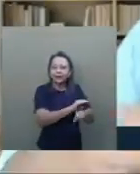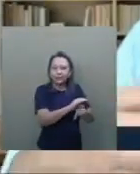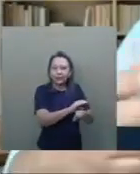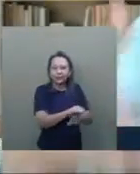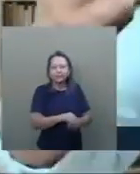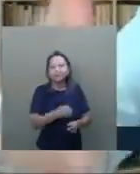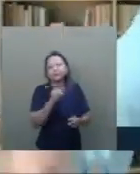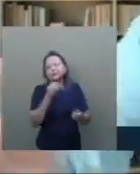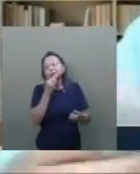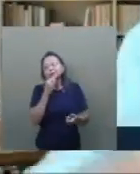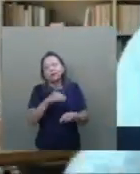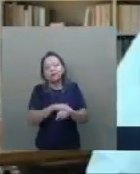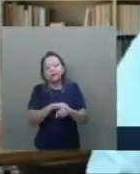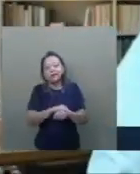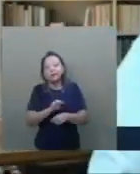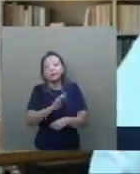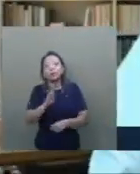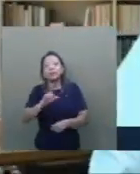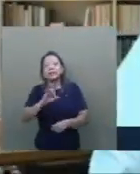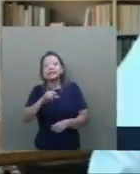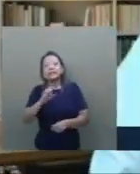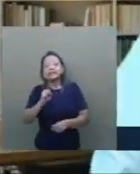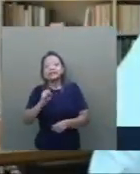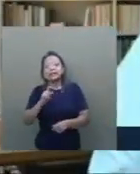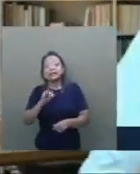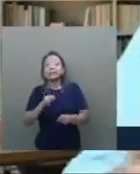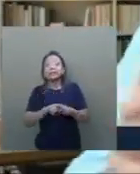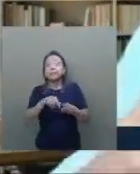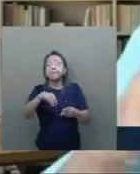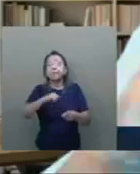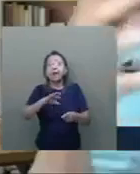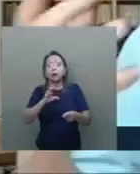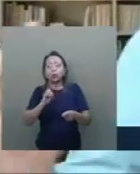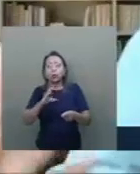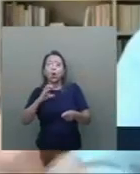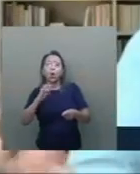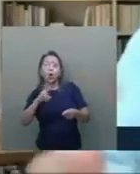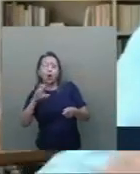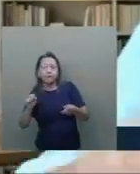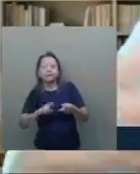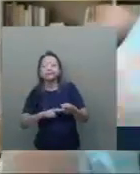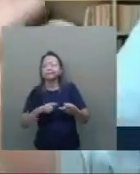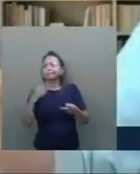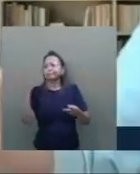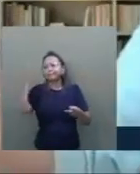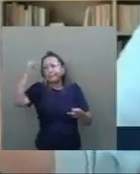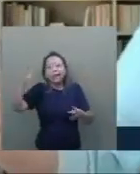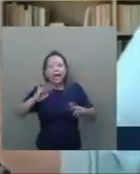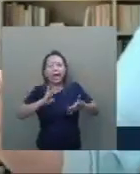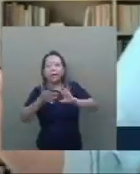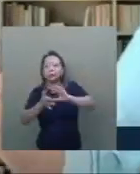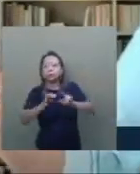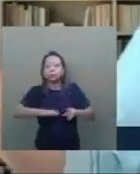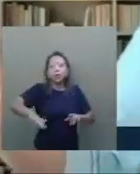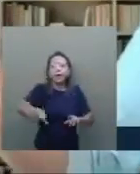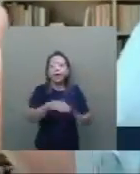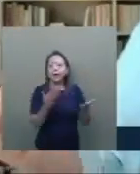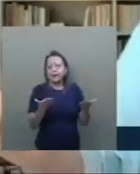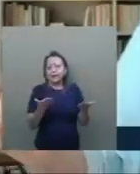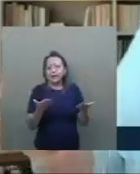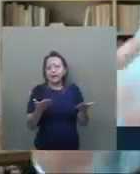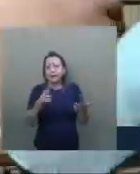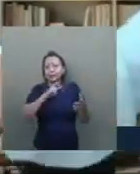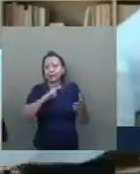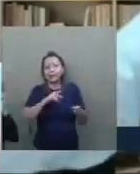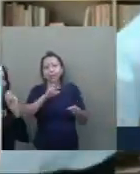Guimarães, mas falo também de Mário Covas. O Mário Covas foi o grande articulador do campo progressista. E tínhamos